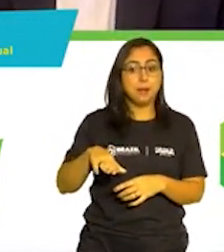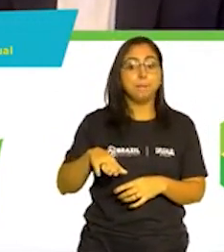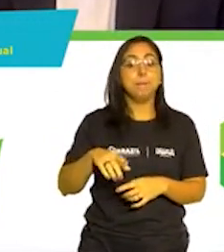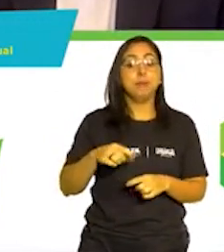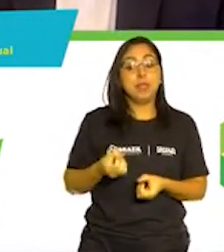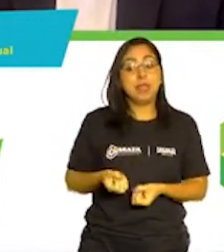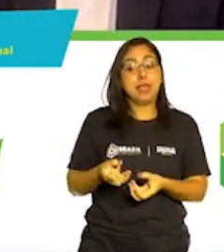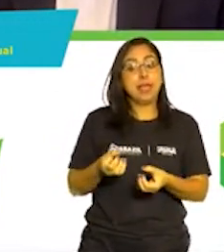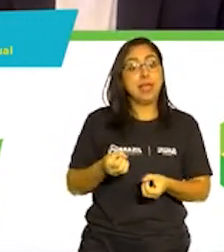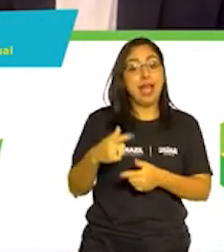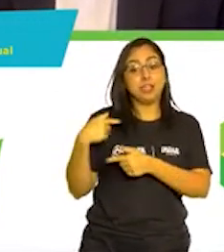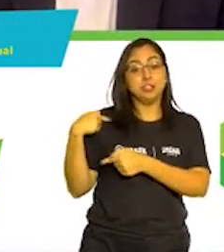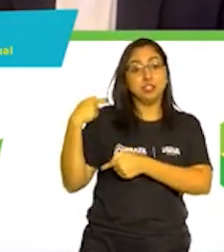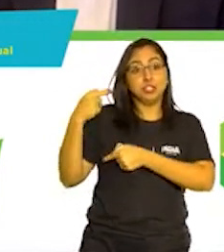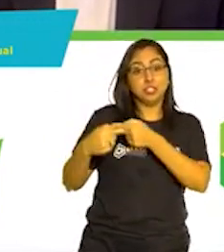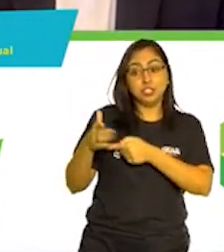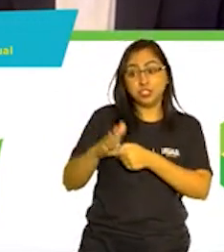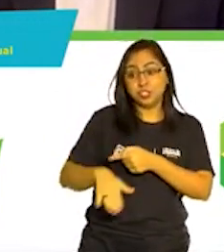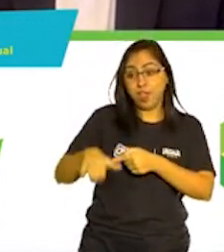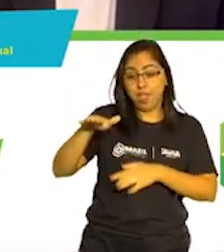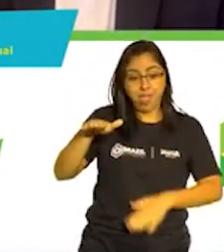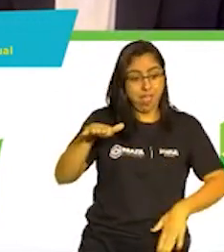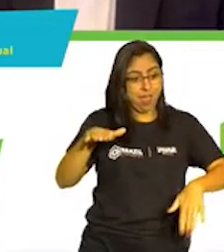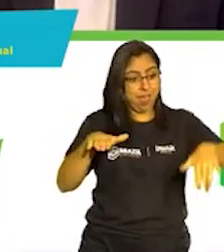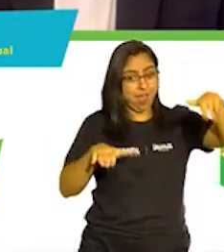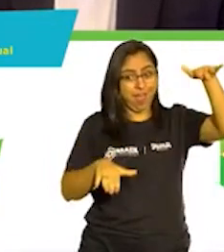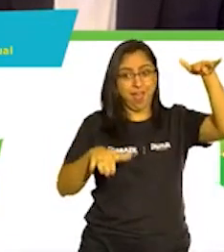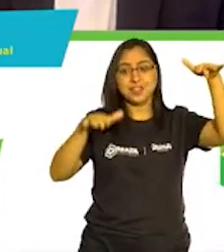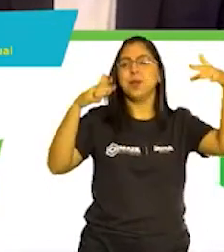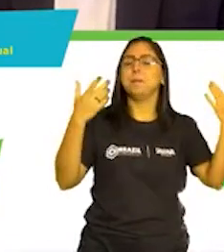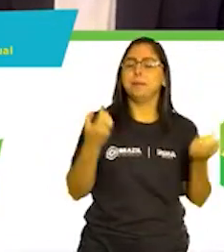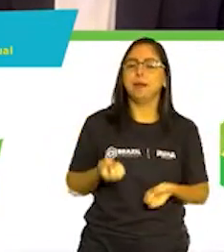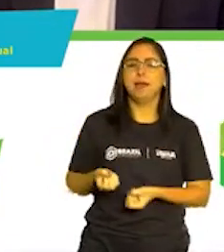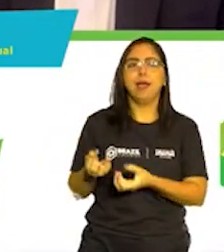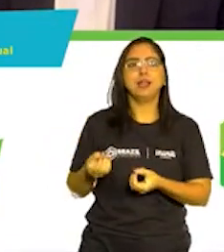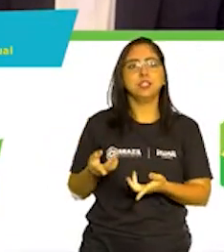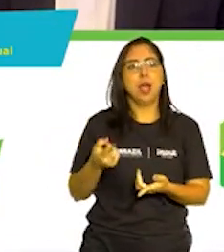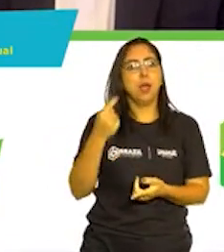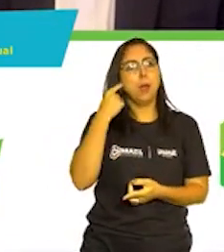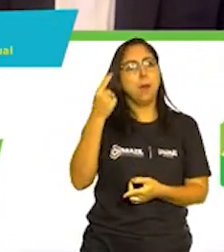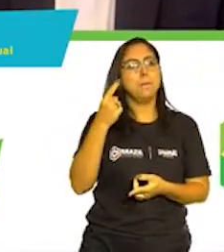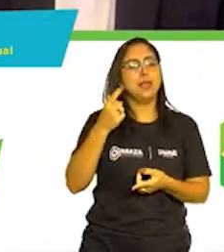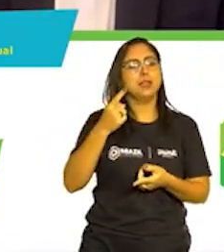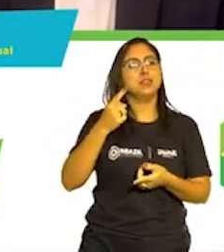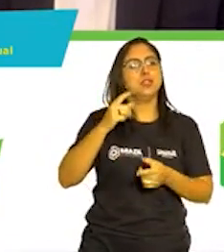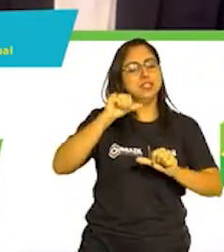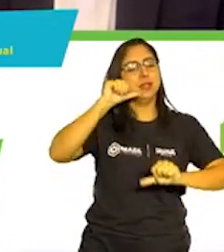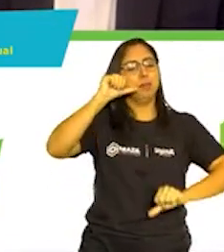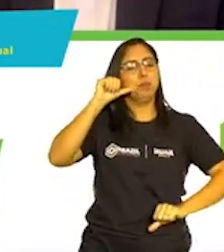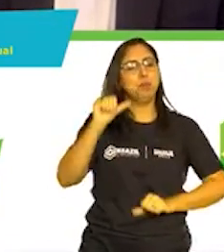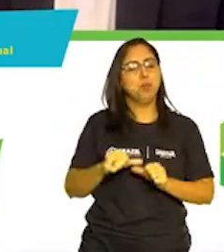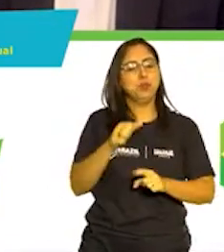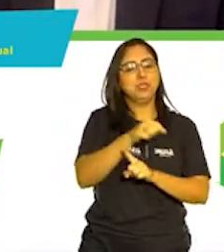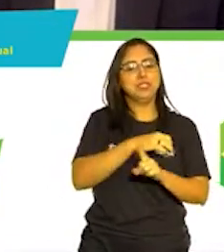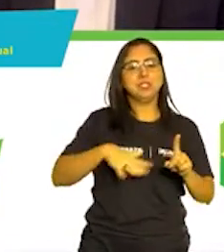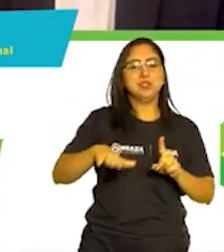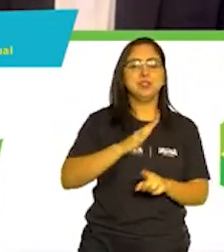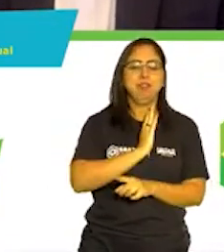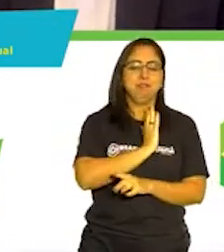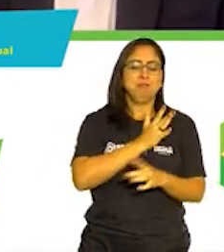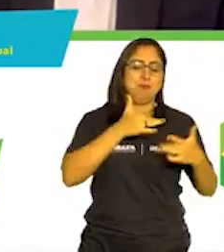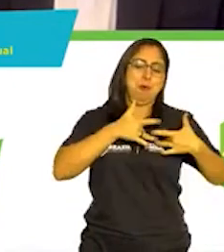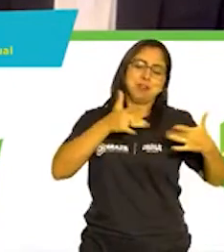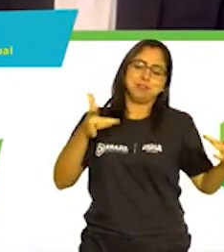projeto, o projeto é esse. Né? E é essa a minha reforma social do coração. Ok, Bebê.